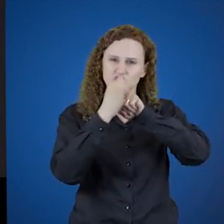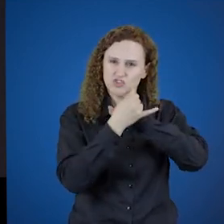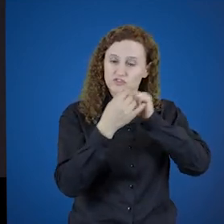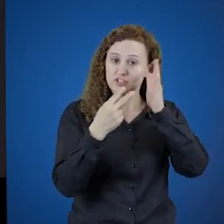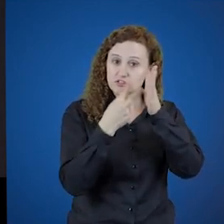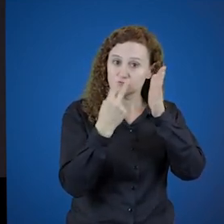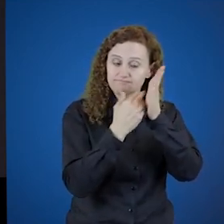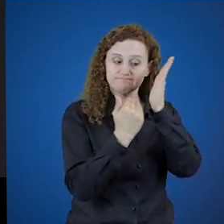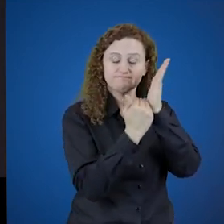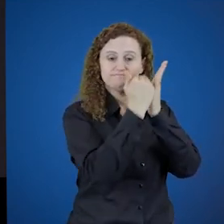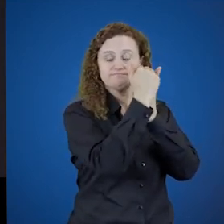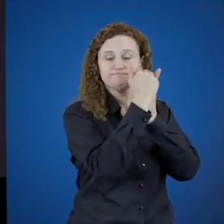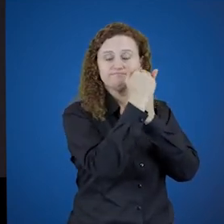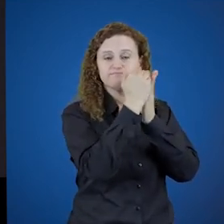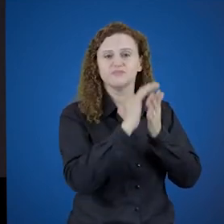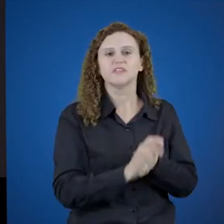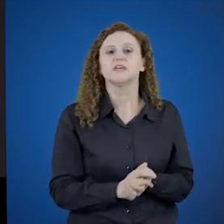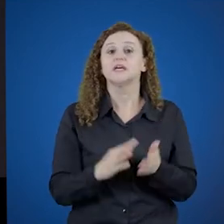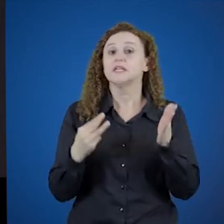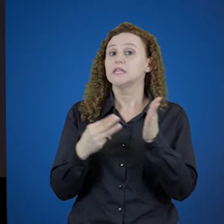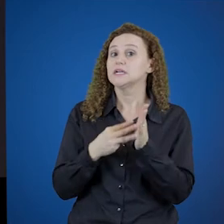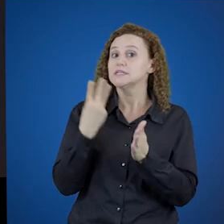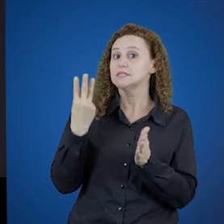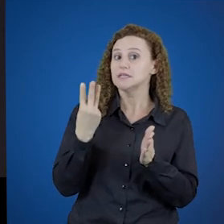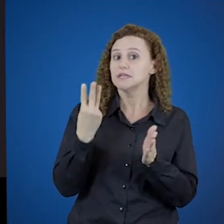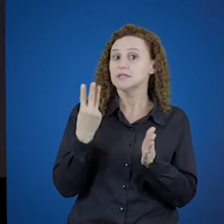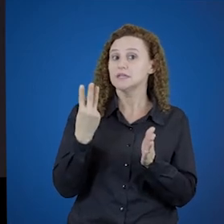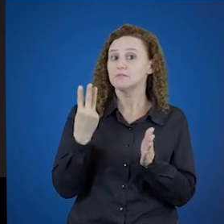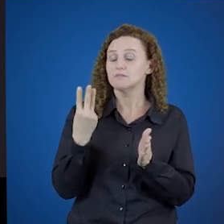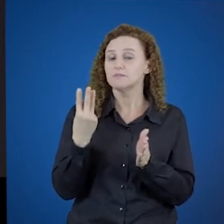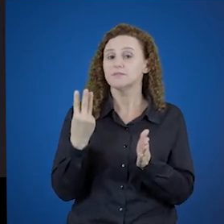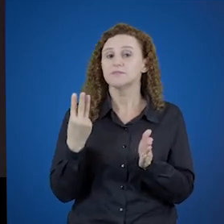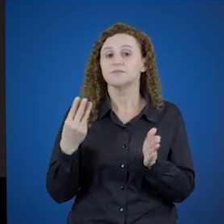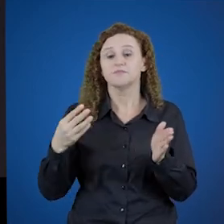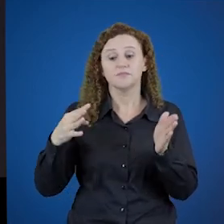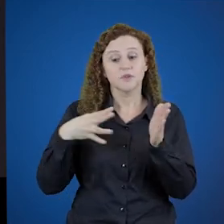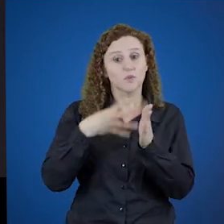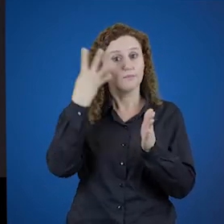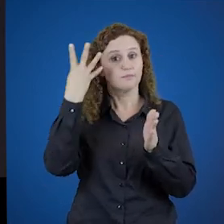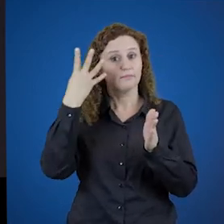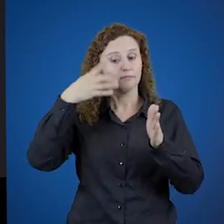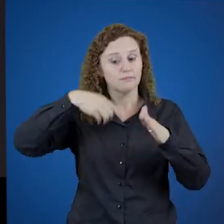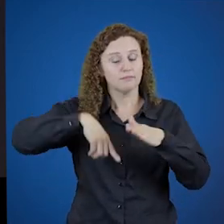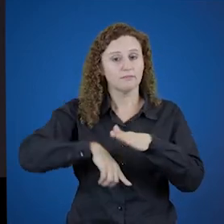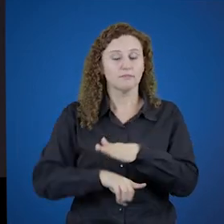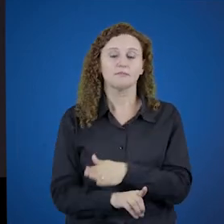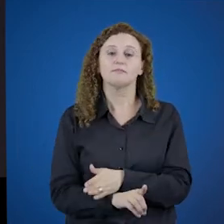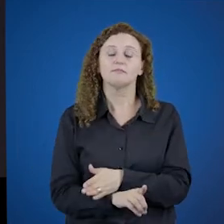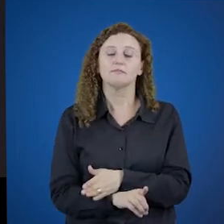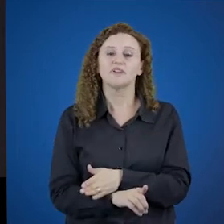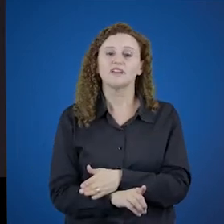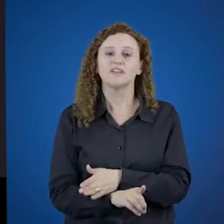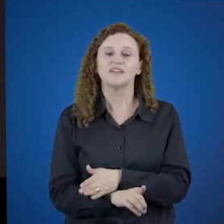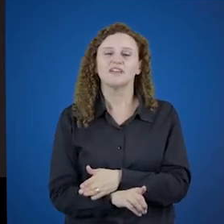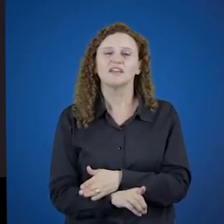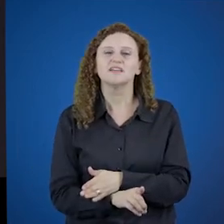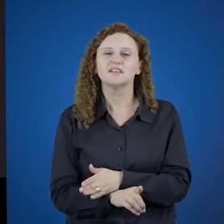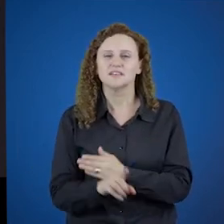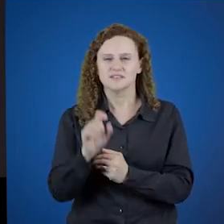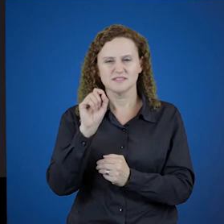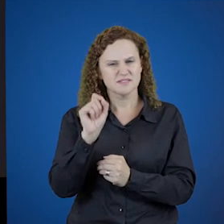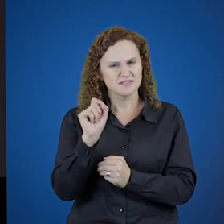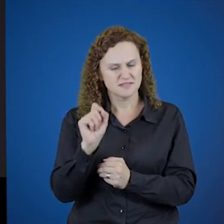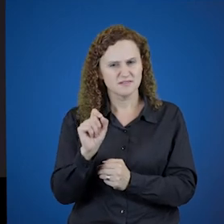chamados de adjetivos de segunda classe terceira e quarta as declinações também tem os adjetivos que são chamados adjetivos